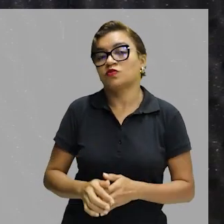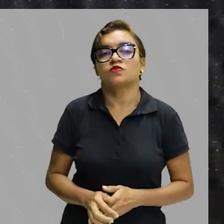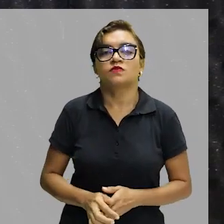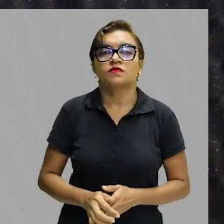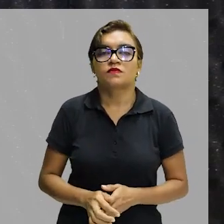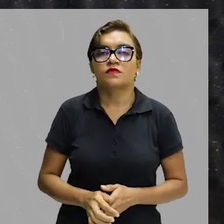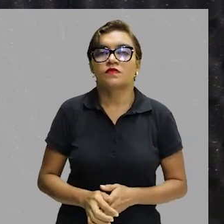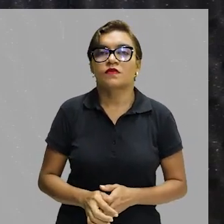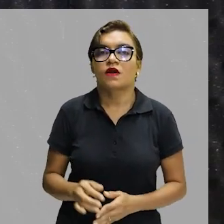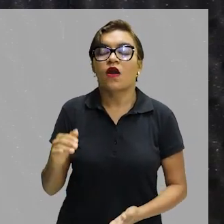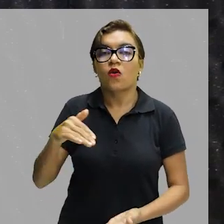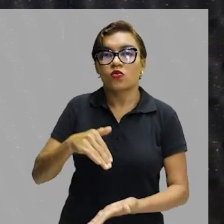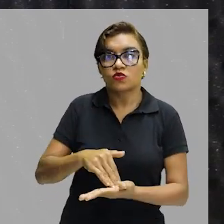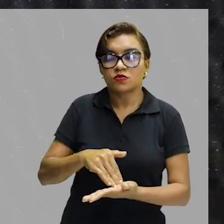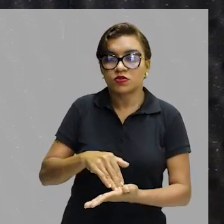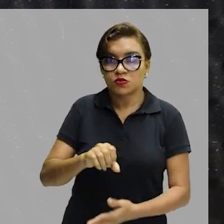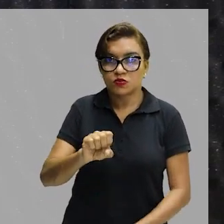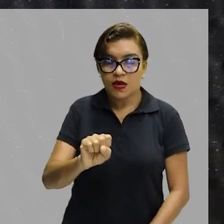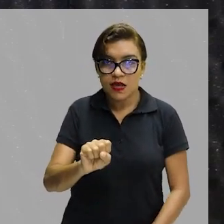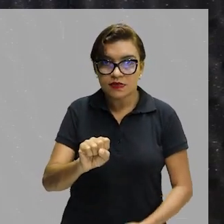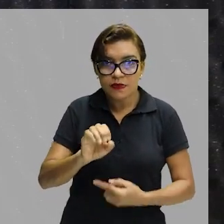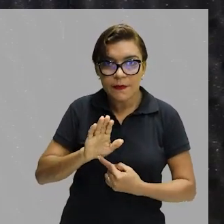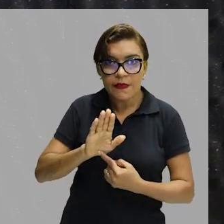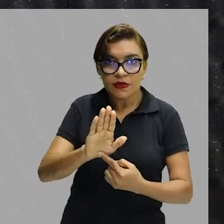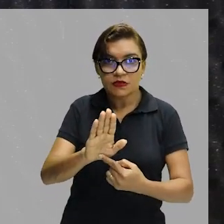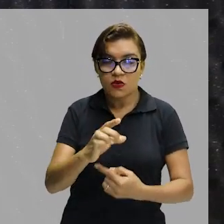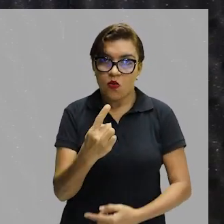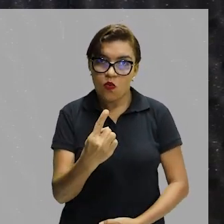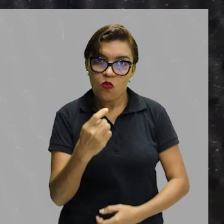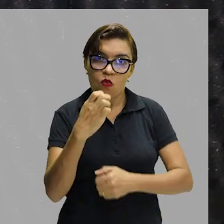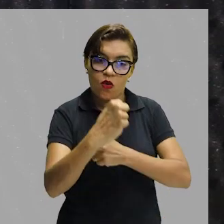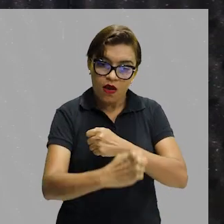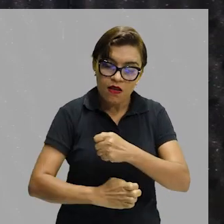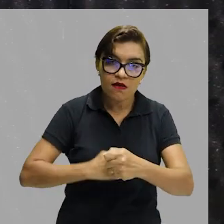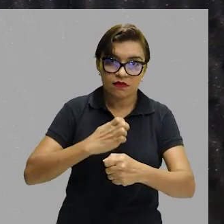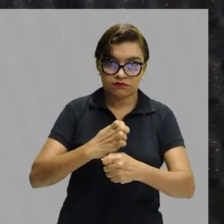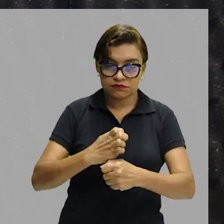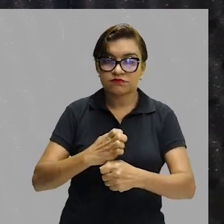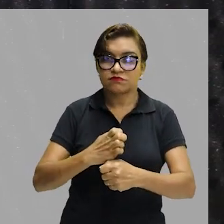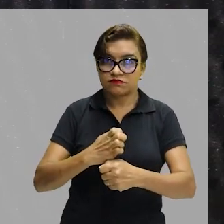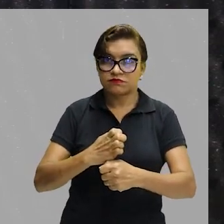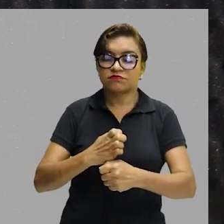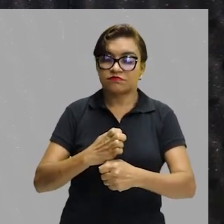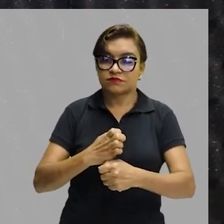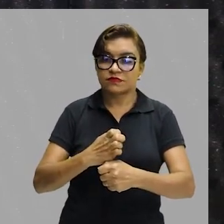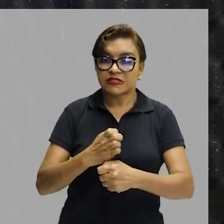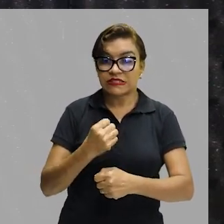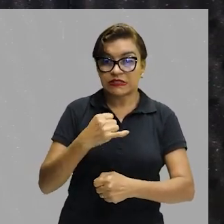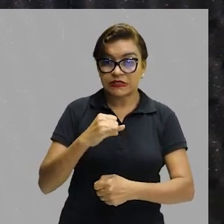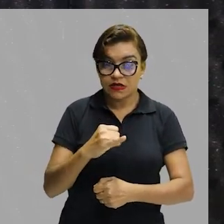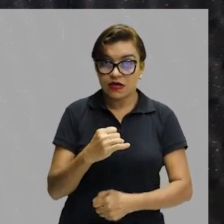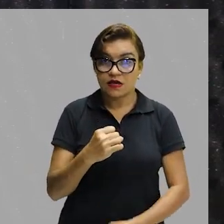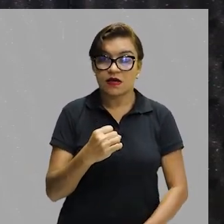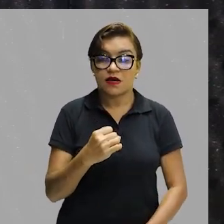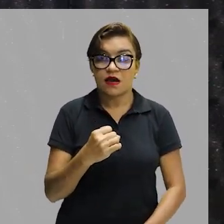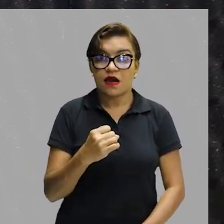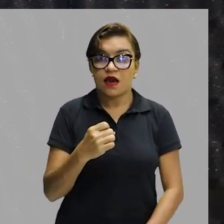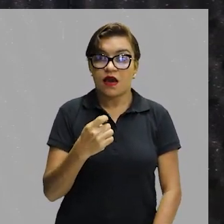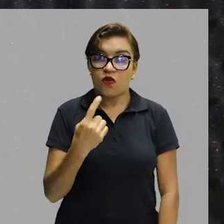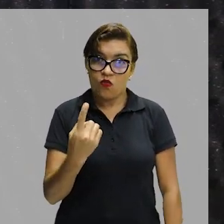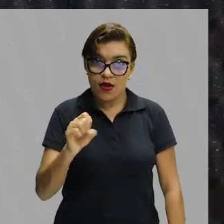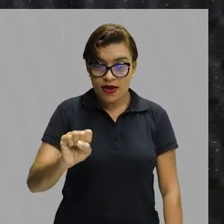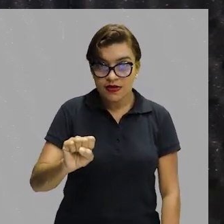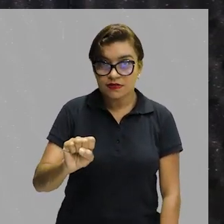né, o subnível S, apresenta um elétron. Então, terminou no subnível S, ele vai pertencer à família A. E